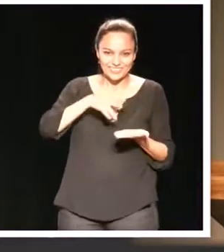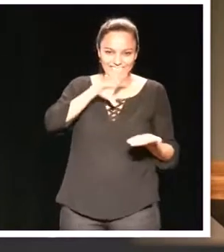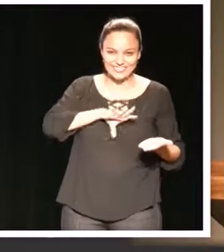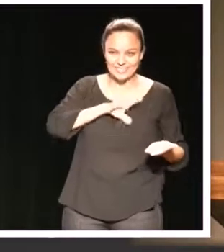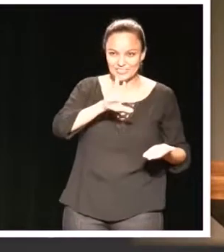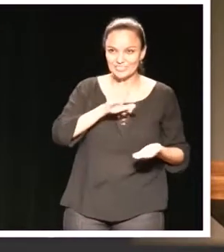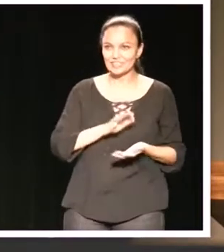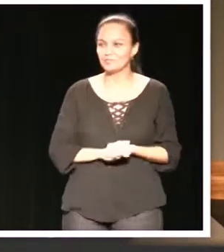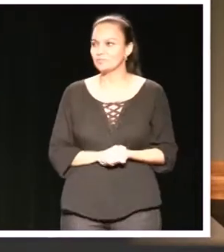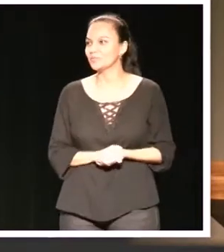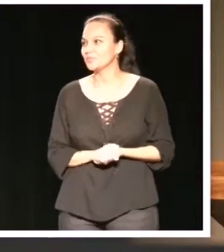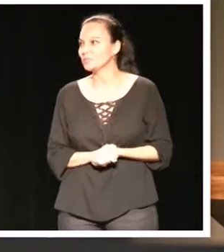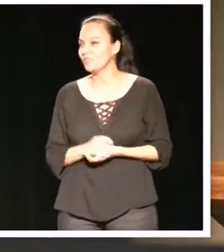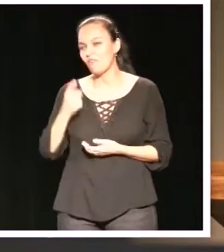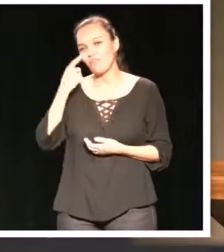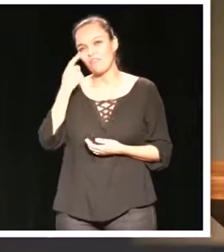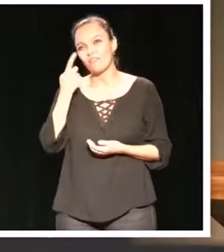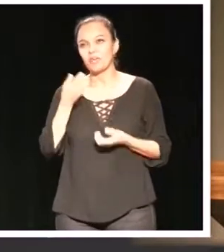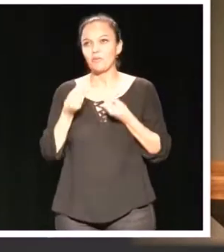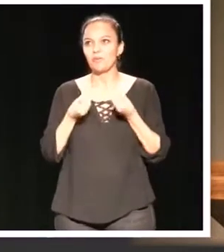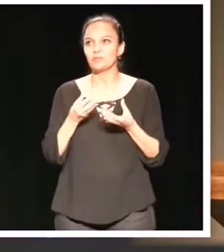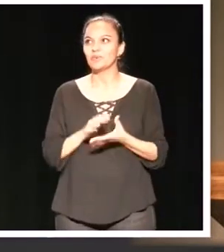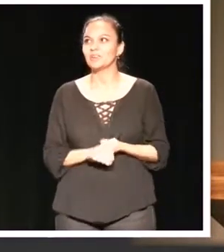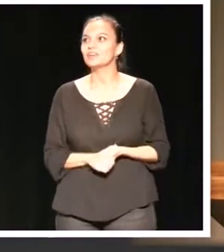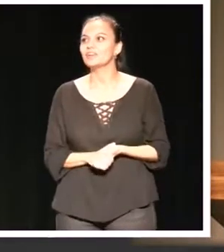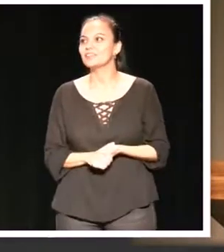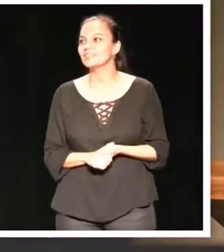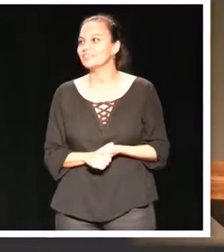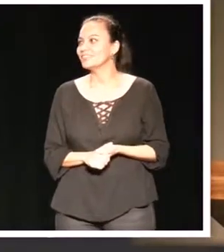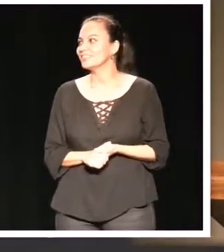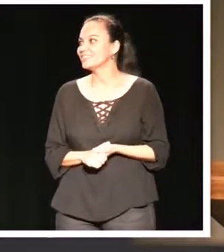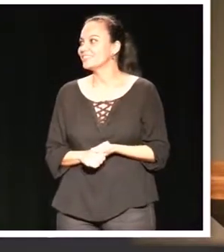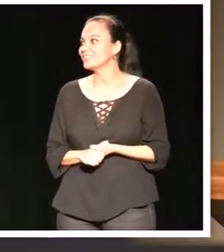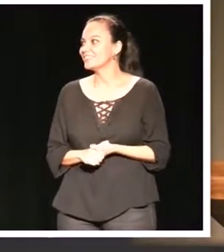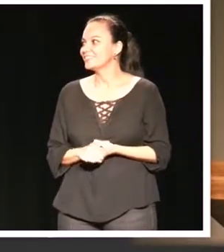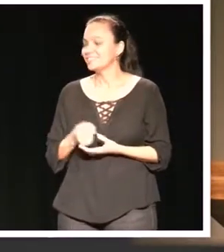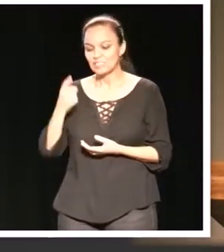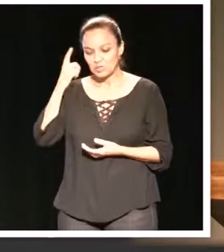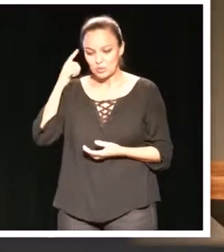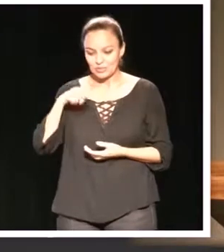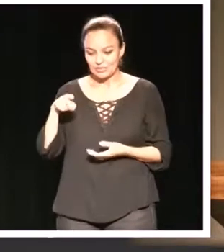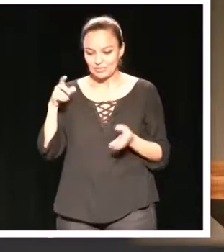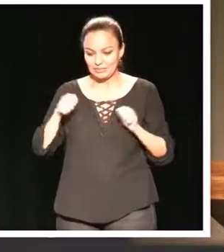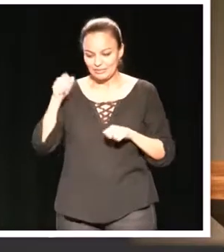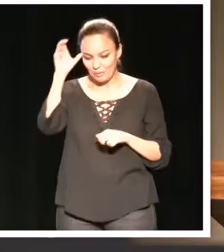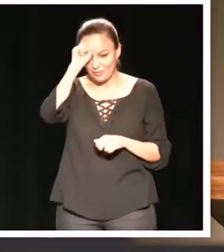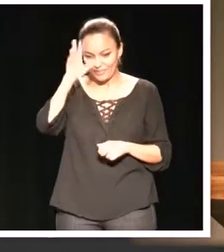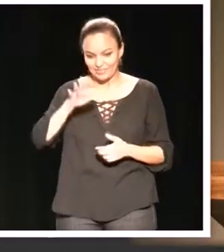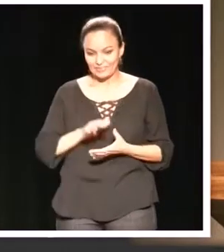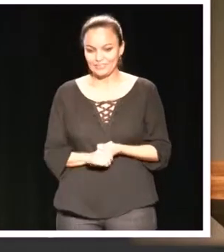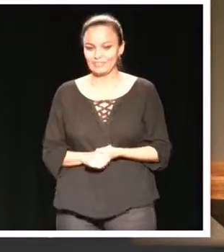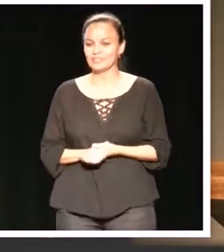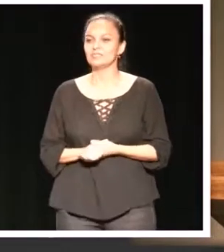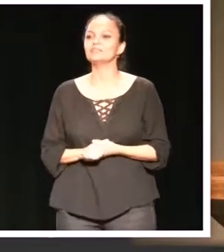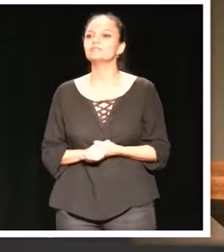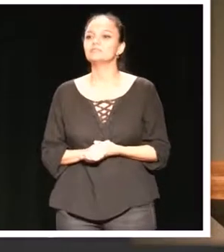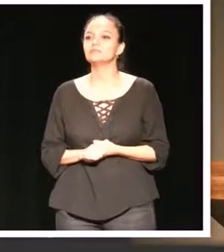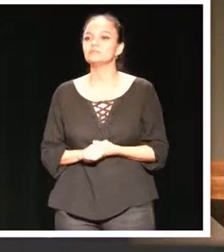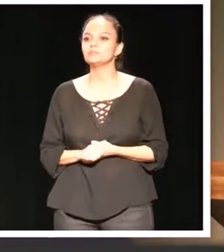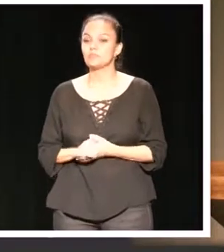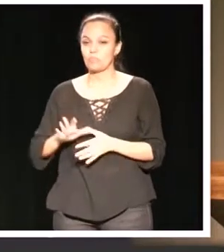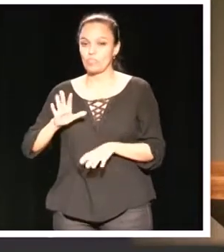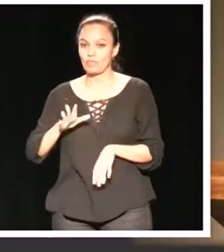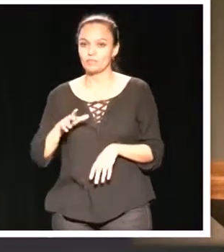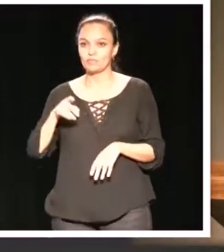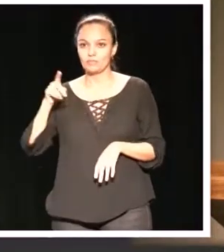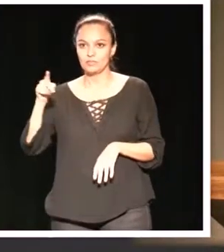mas não seria, não sei se dá para entender. O surdo sozinho,